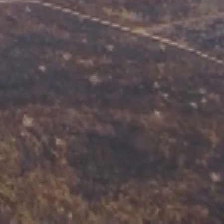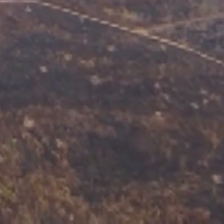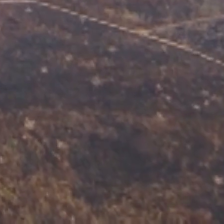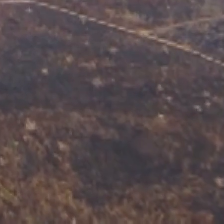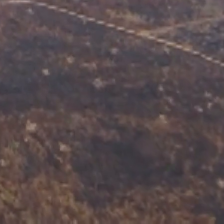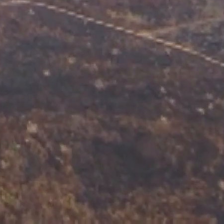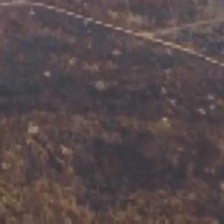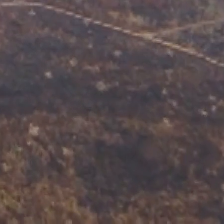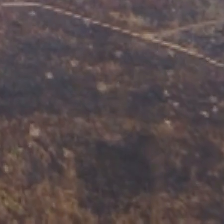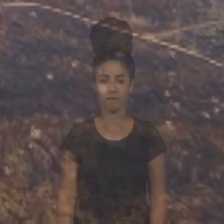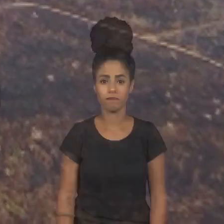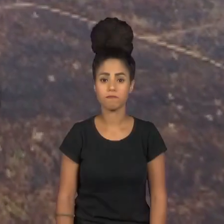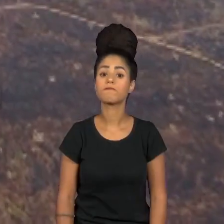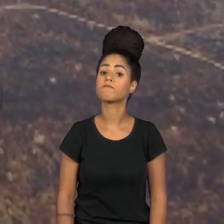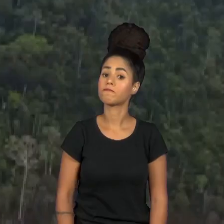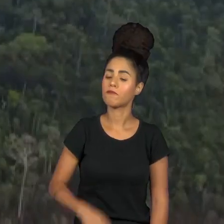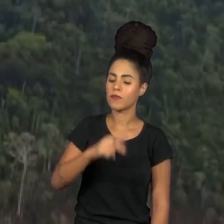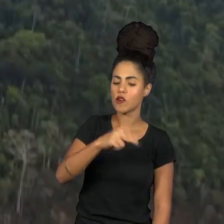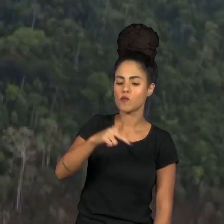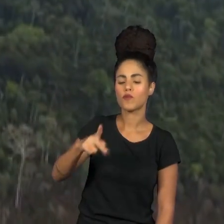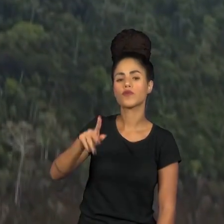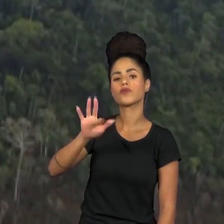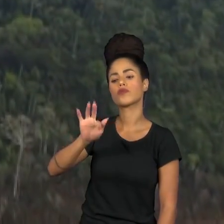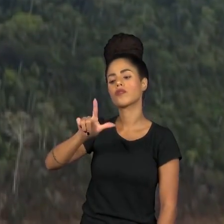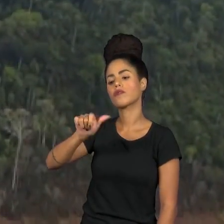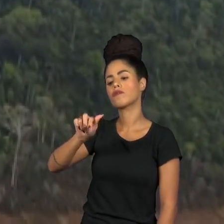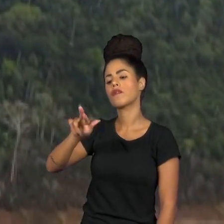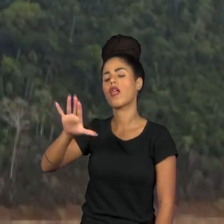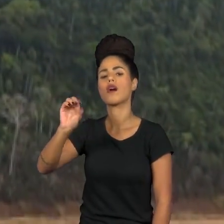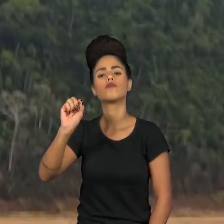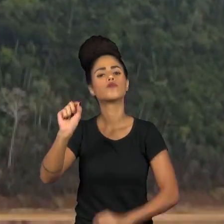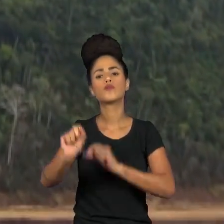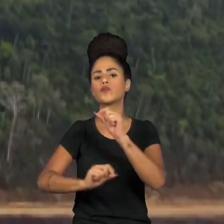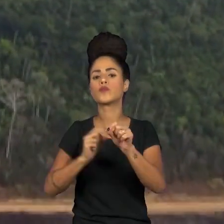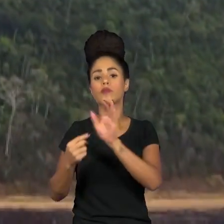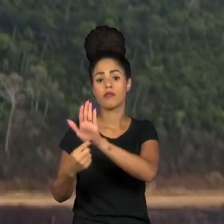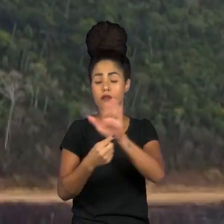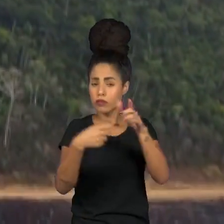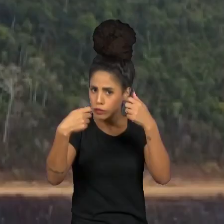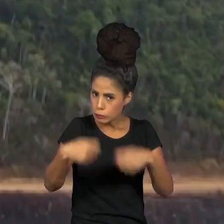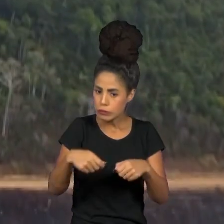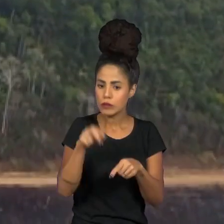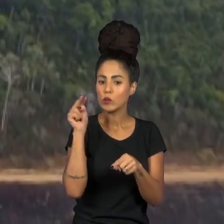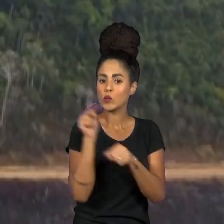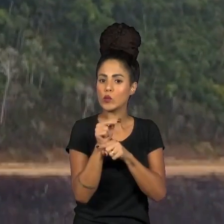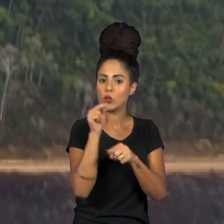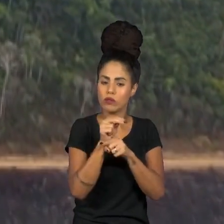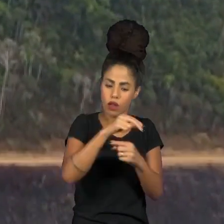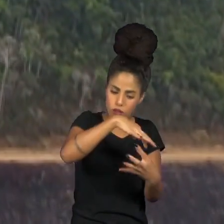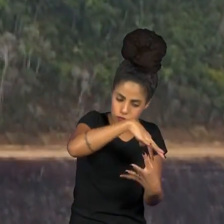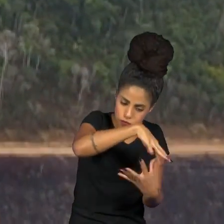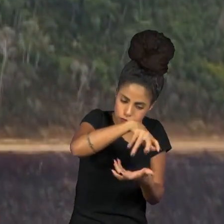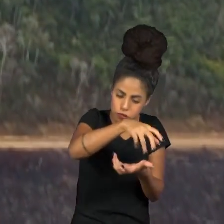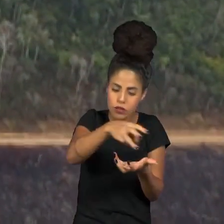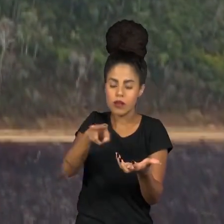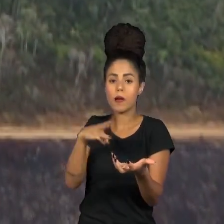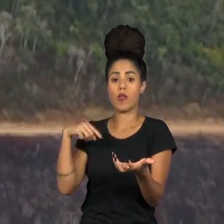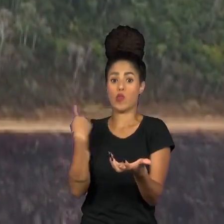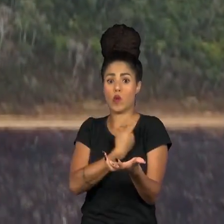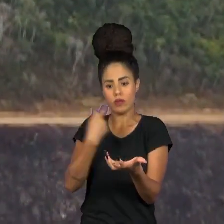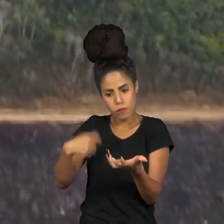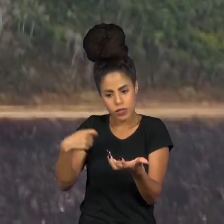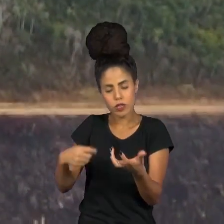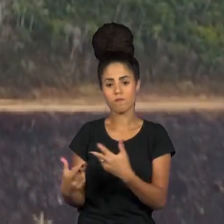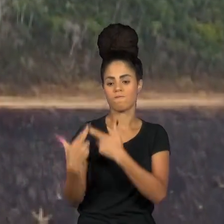Para o professor Flávio Alarsa, tudo isso evidencia a necessidade de cuidarmos bem do planeta Terra,